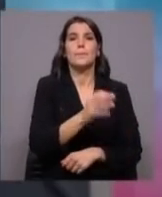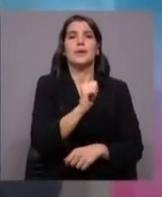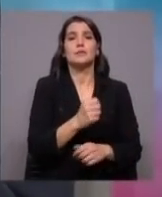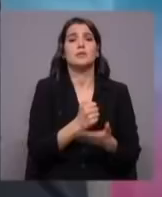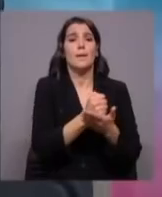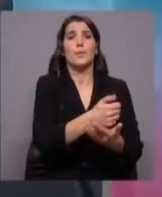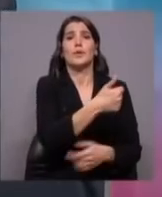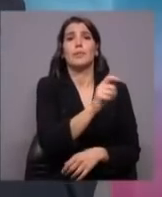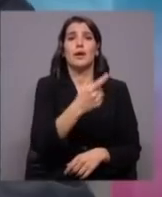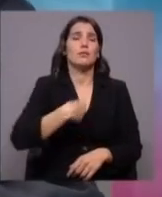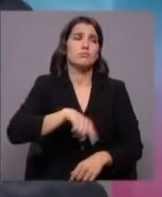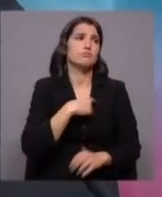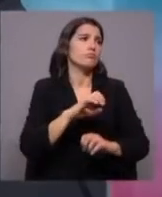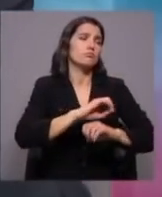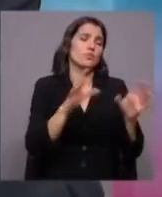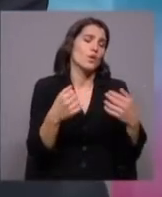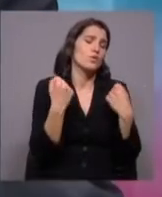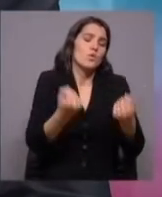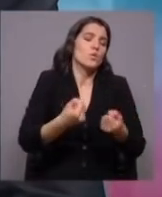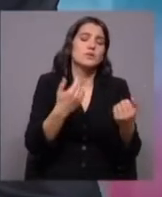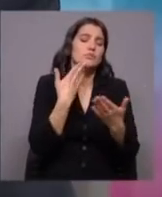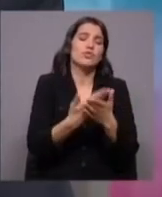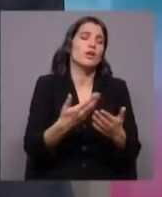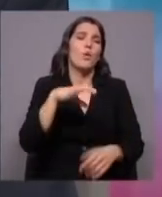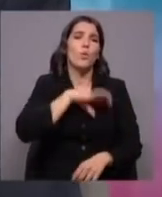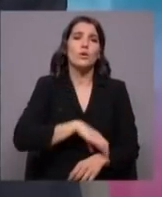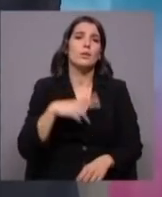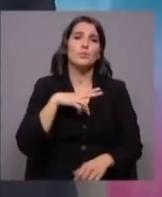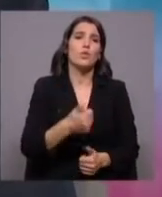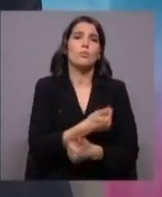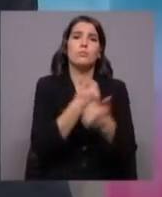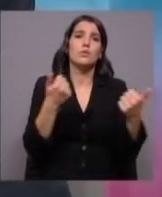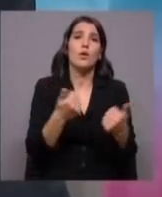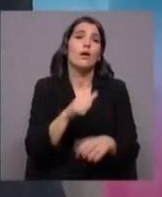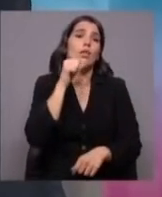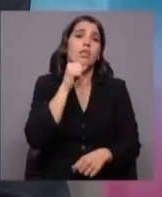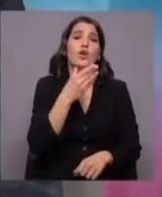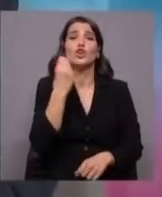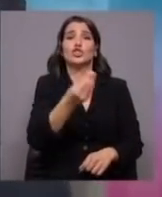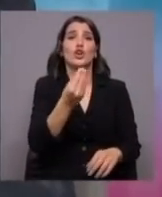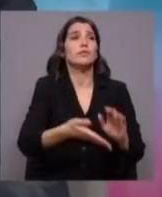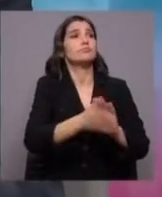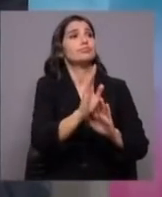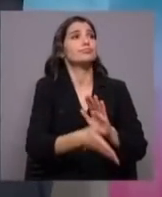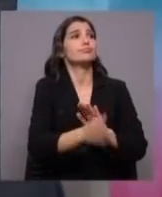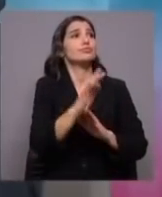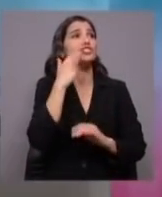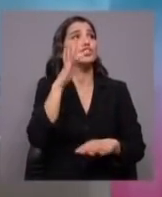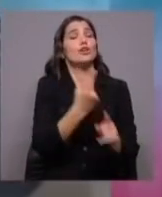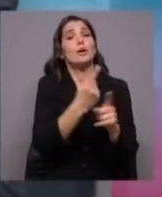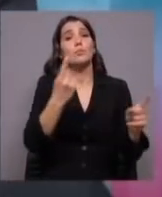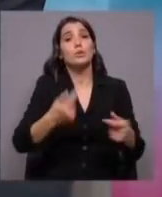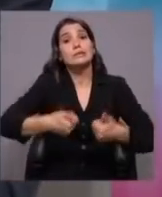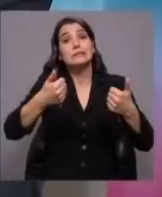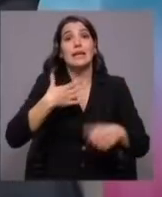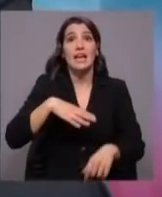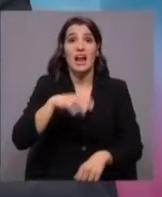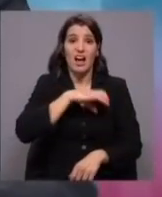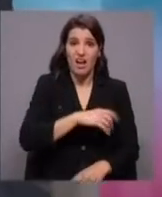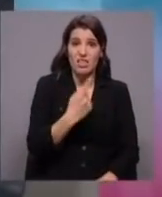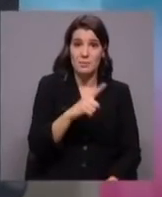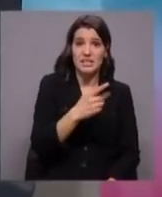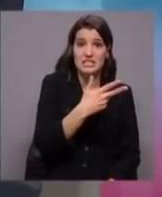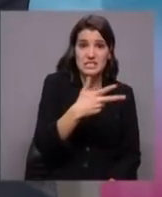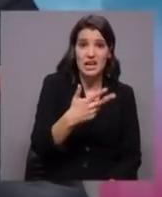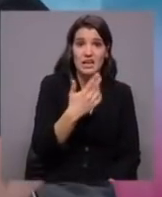Esquerda, nós, obviamente, não conseguimos melhorar os salários em Portugal. Teremos sempre os jovens a emigrar, porque a aspiração é que é ganhar 1.100 euros, 1.200